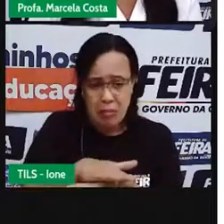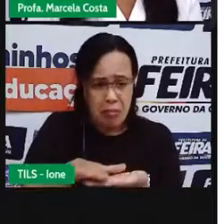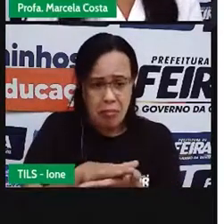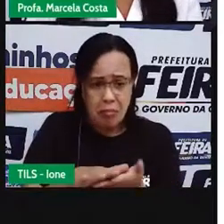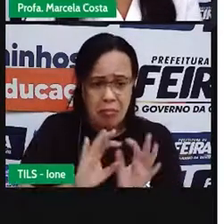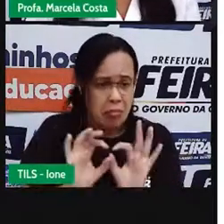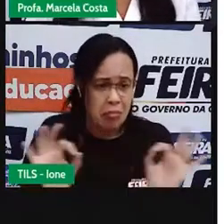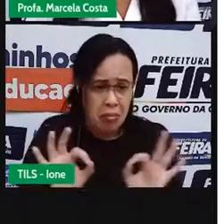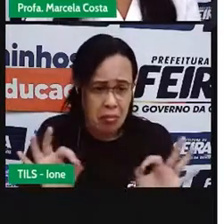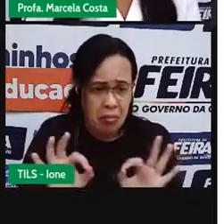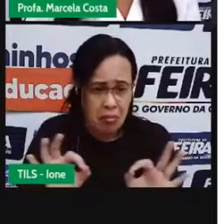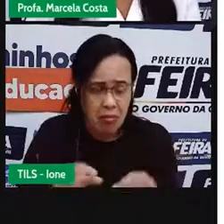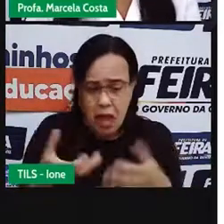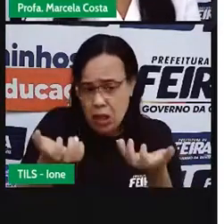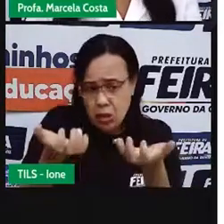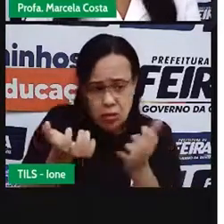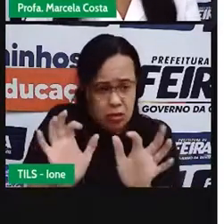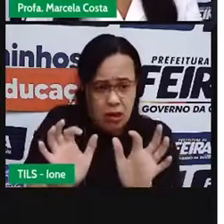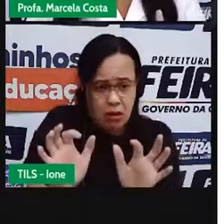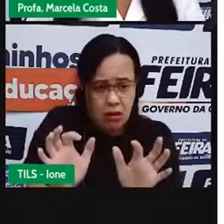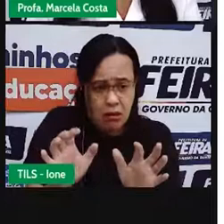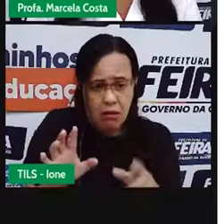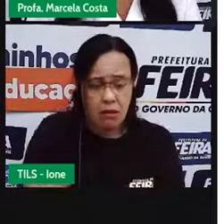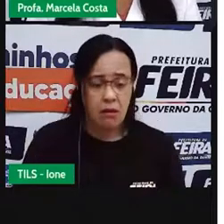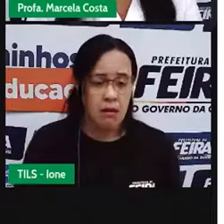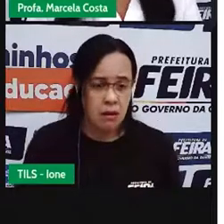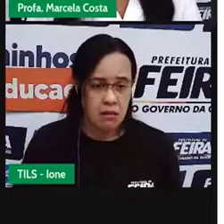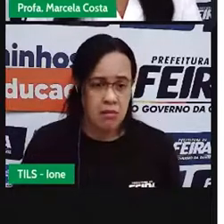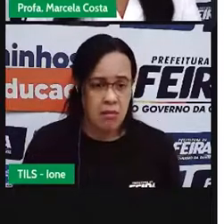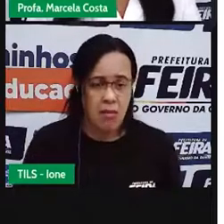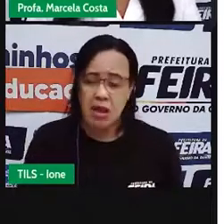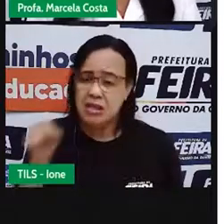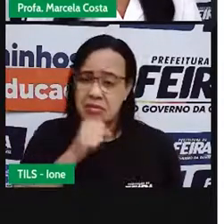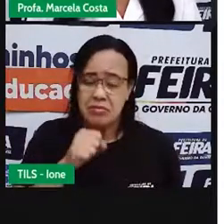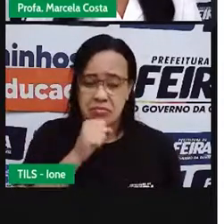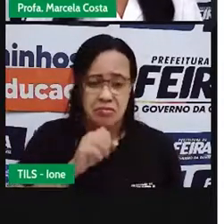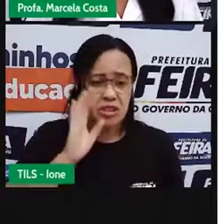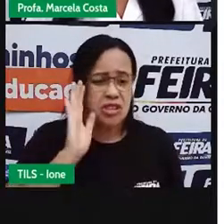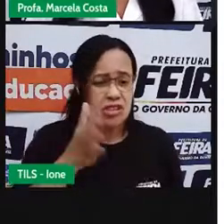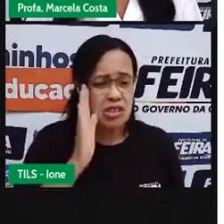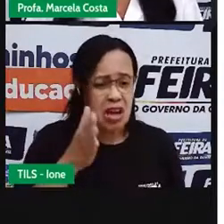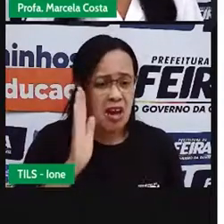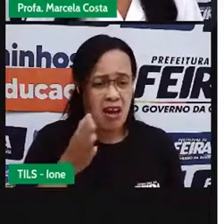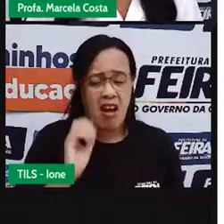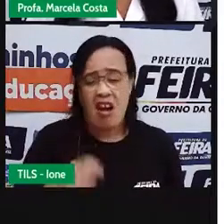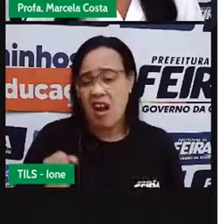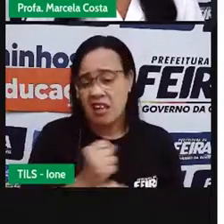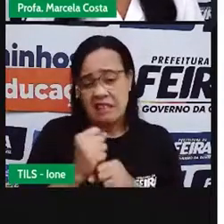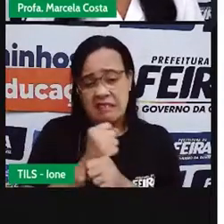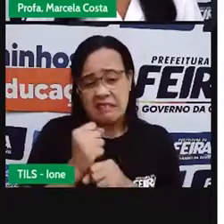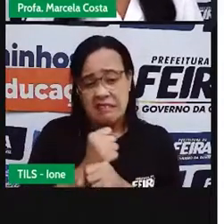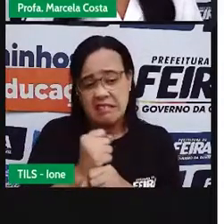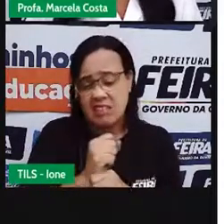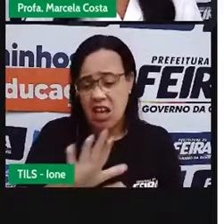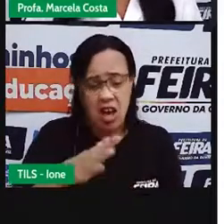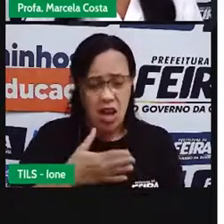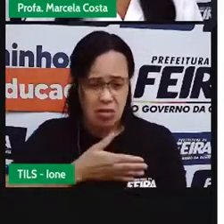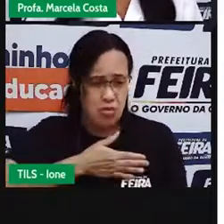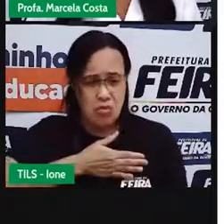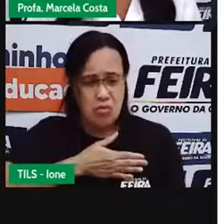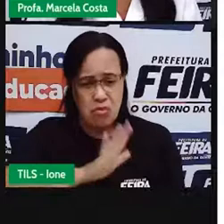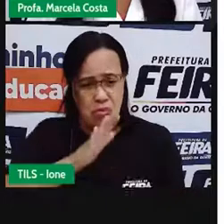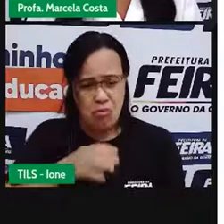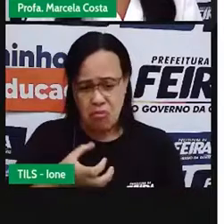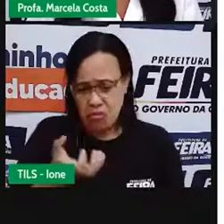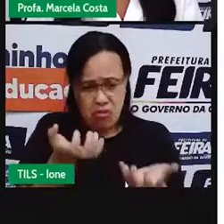ele. E aí ele já tá, né, muito tempo com você, você não quer mais ele. Ele não, se ele